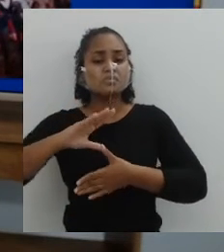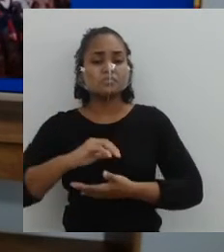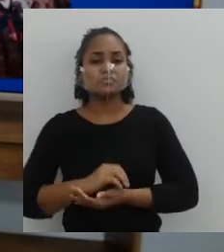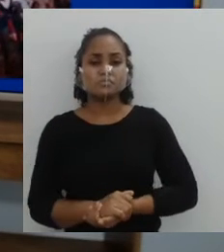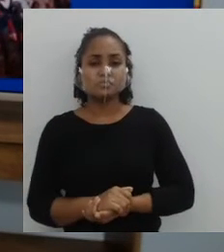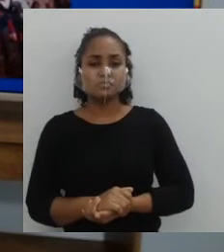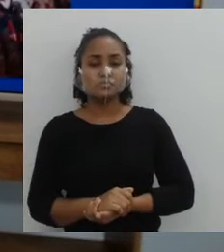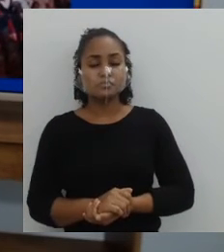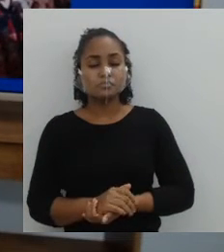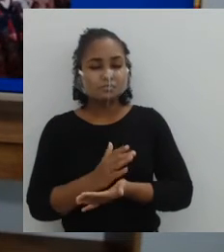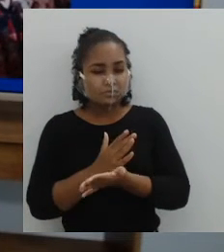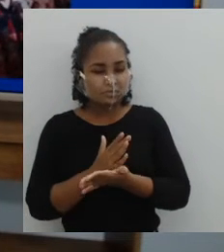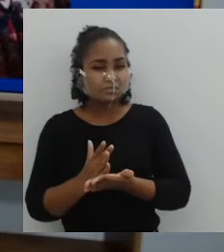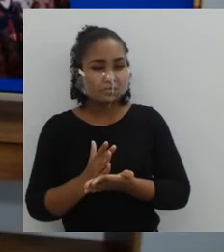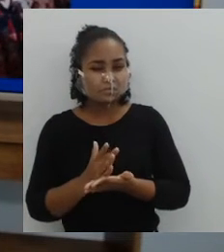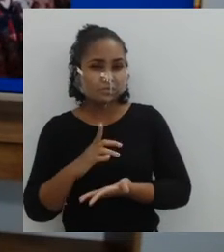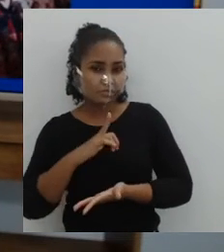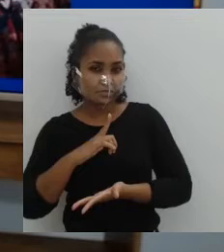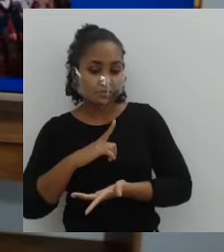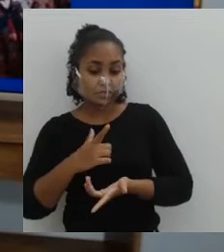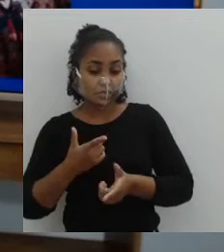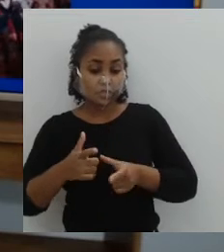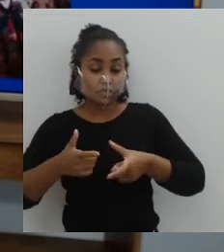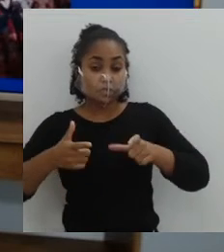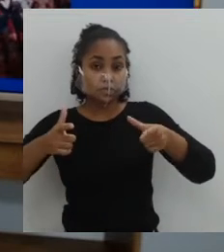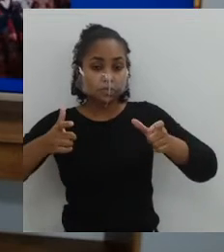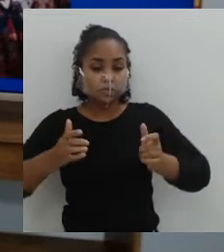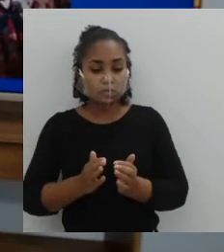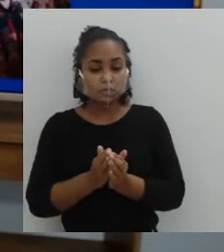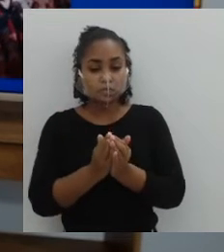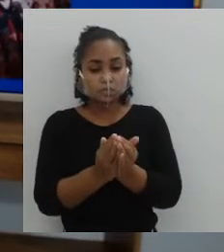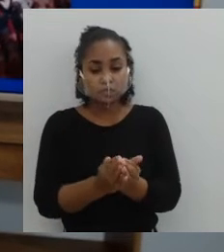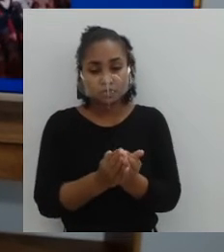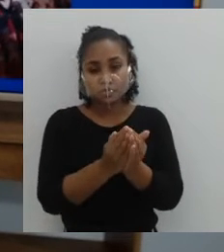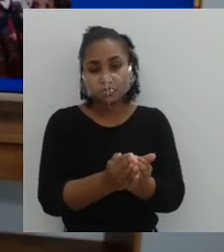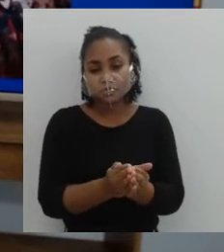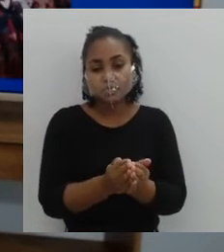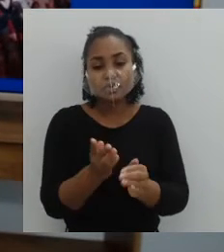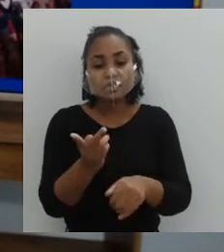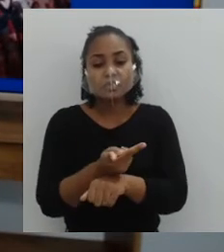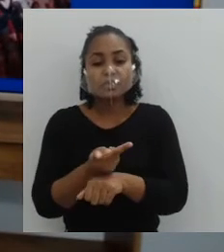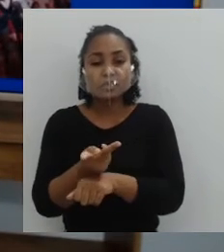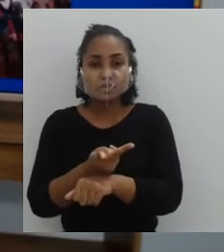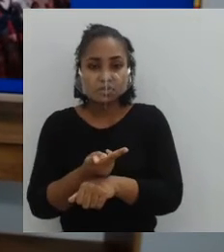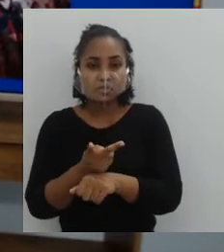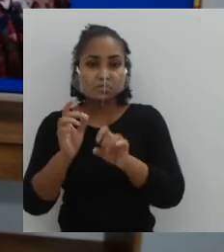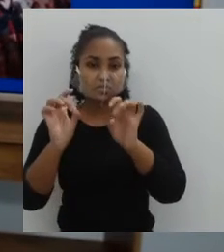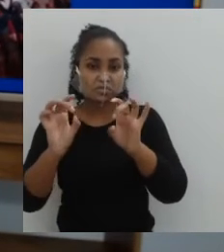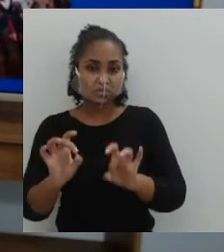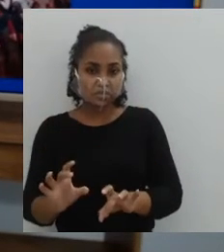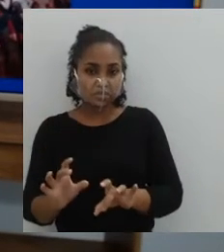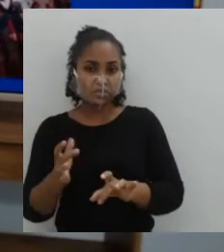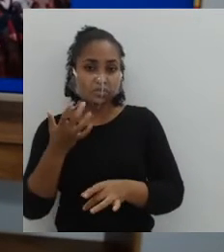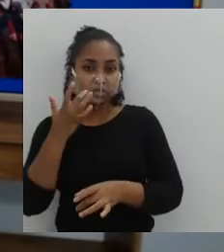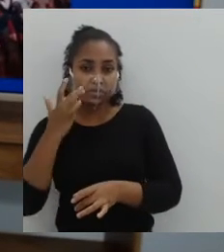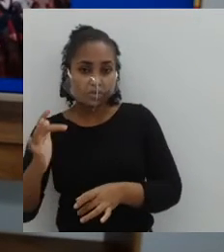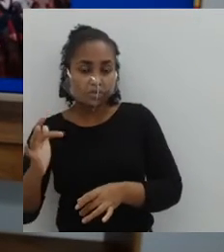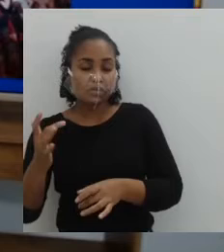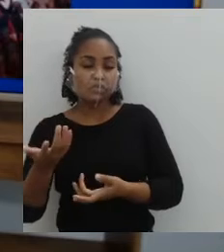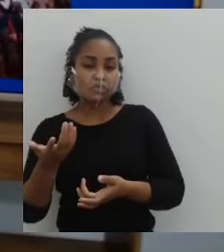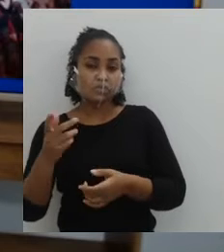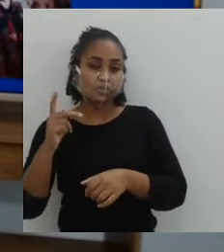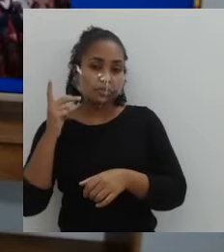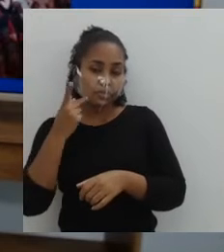A princípio, nessa expansão marítima, vem em busca de especiarias, principalmente do ouro e da prata,